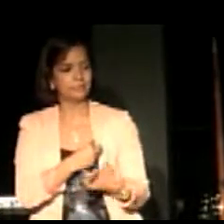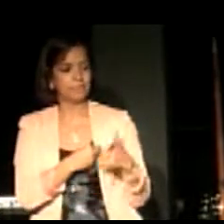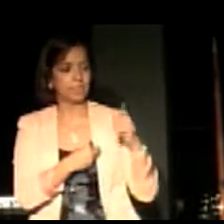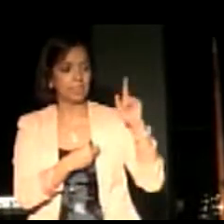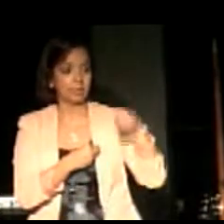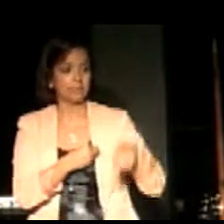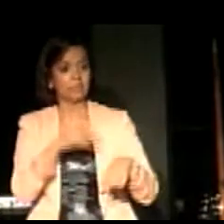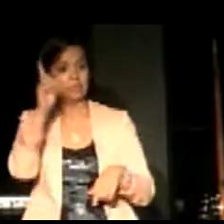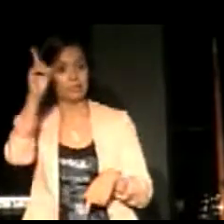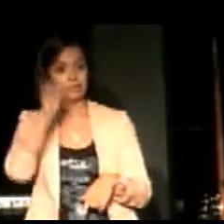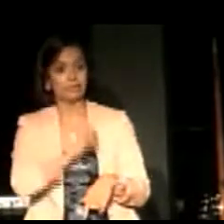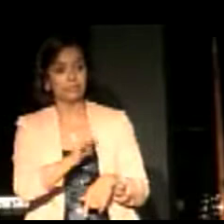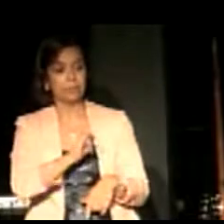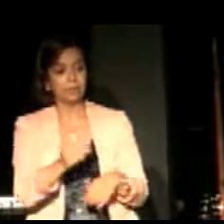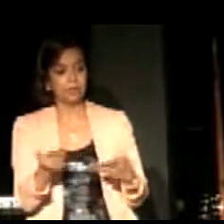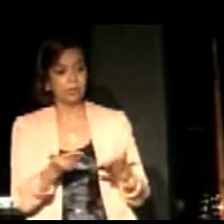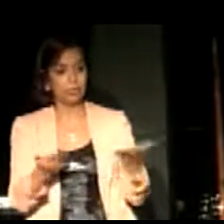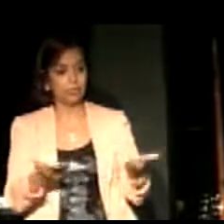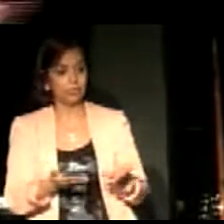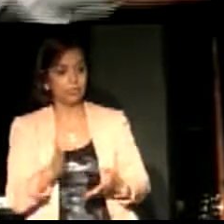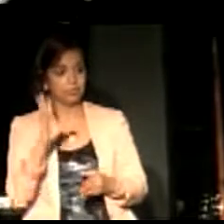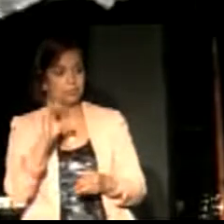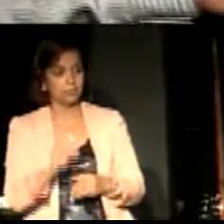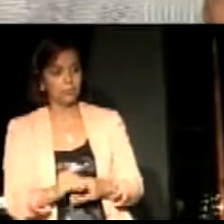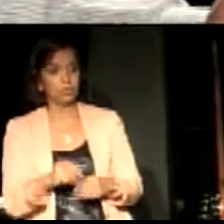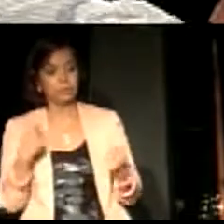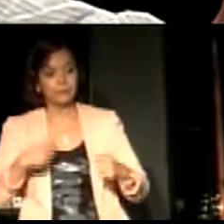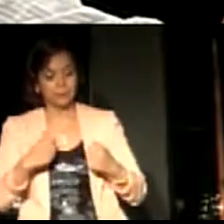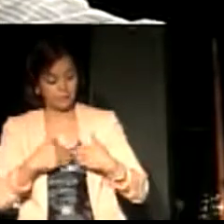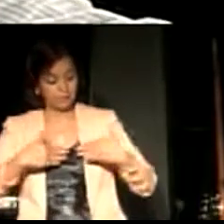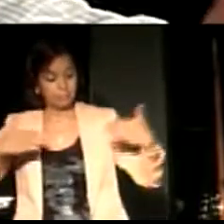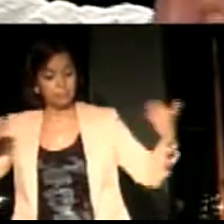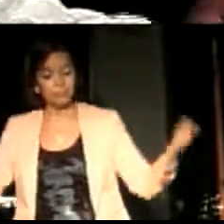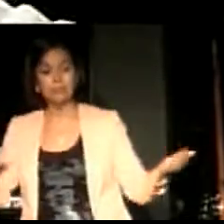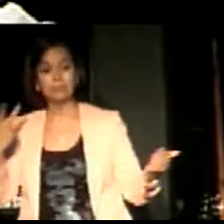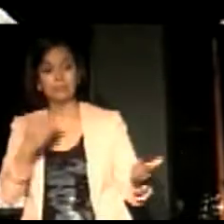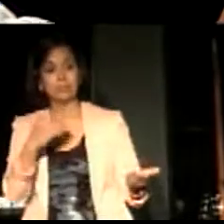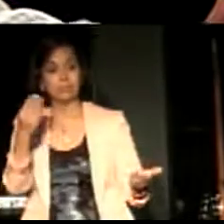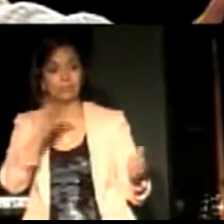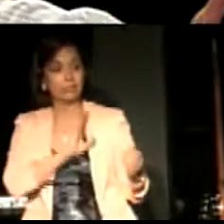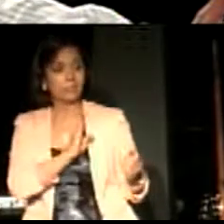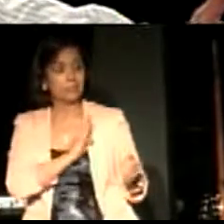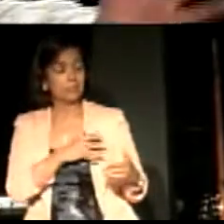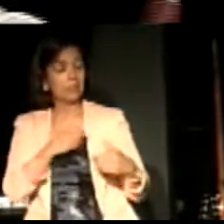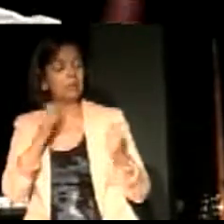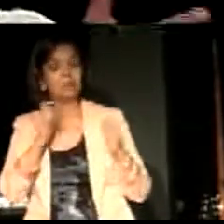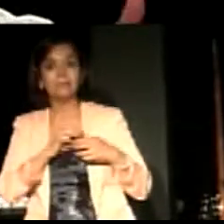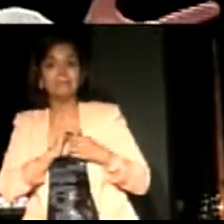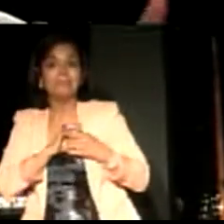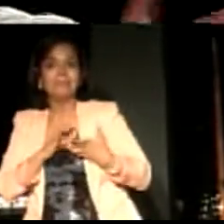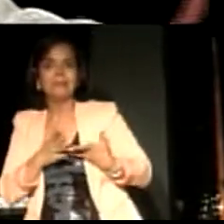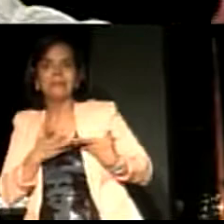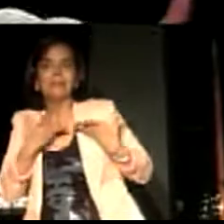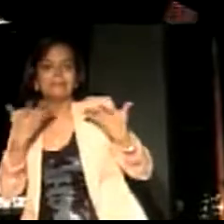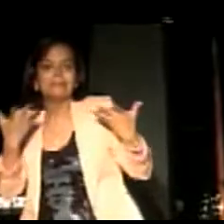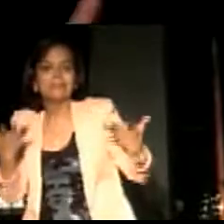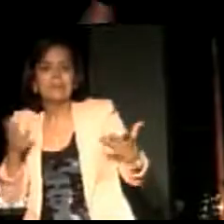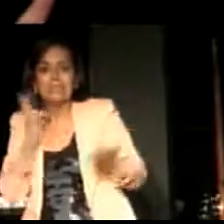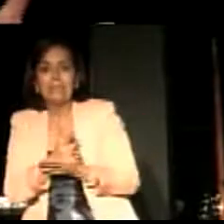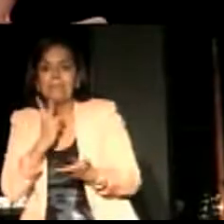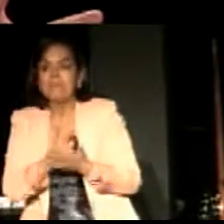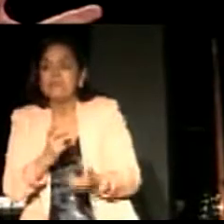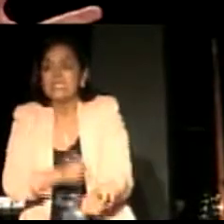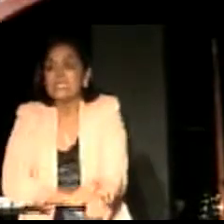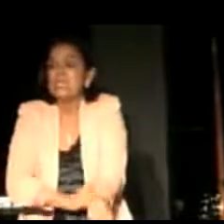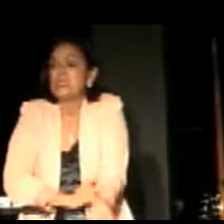que Deus está dizendo para nós com a disponibilidade. Abra o seu coração, disponha-se, mesmo que você seja